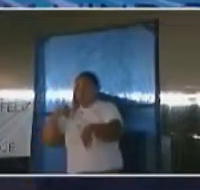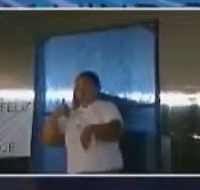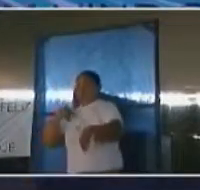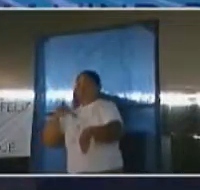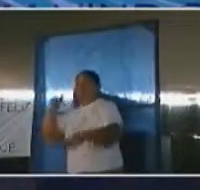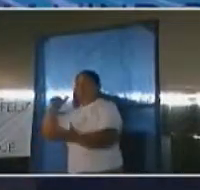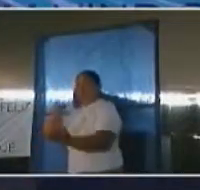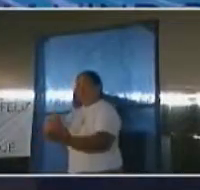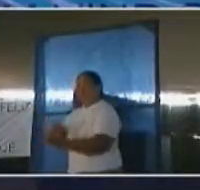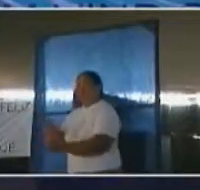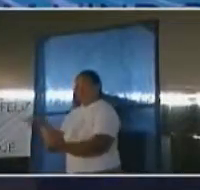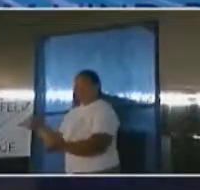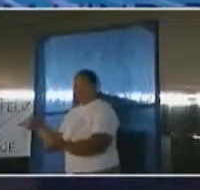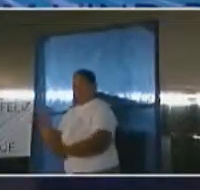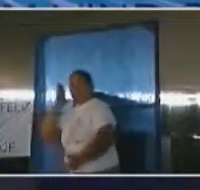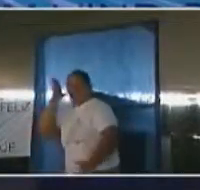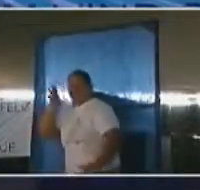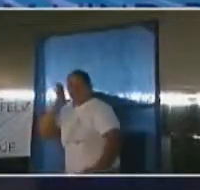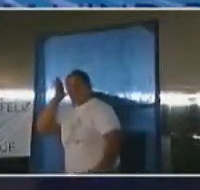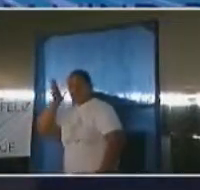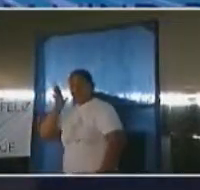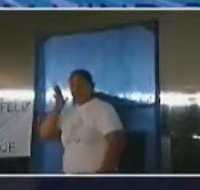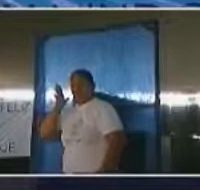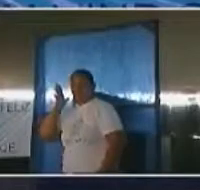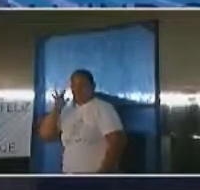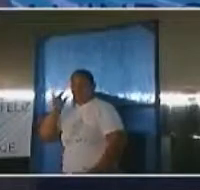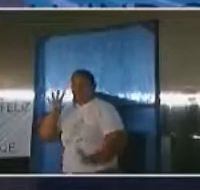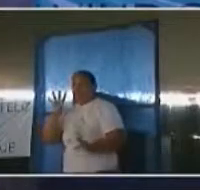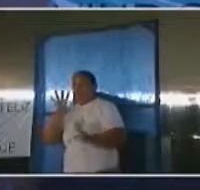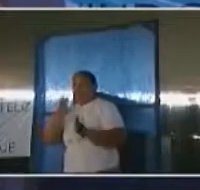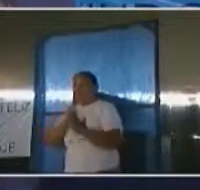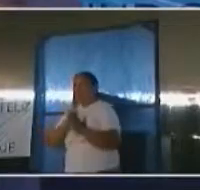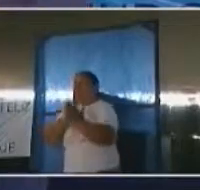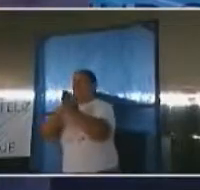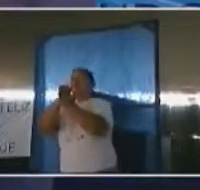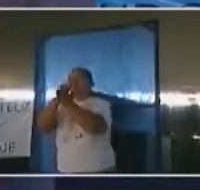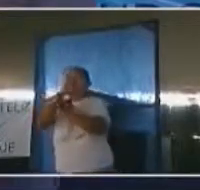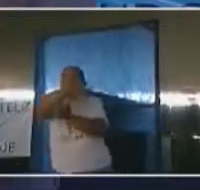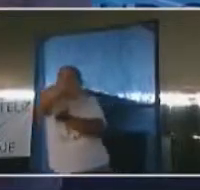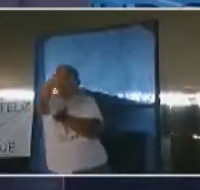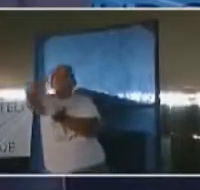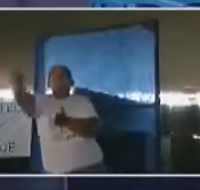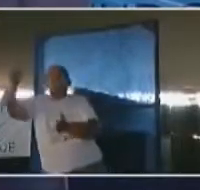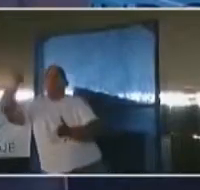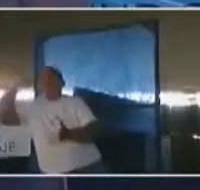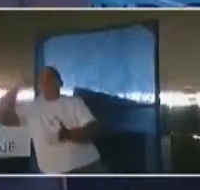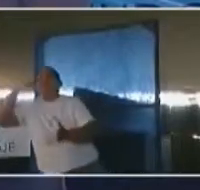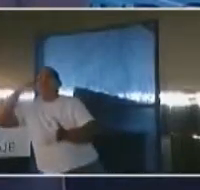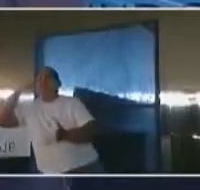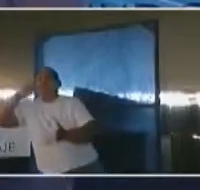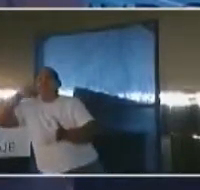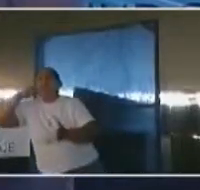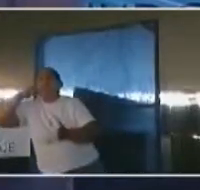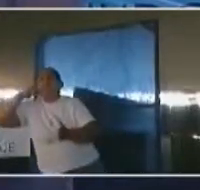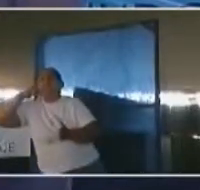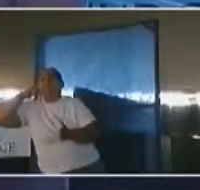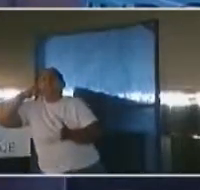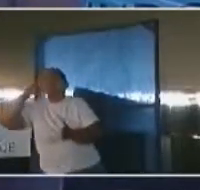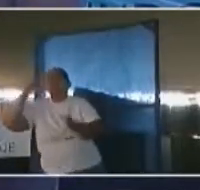convidado para estar aqui, para ajudar a refletir um pouco sobre o lema que vocês escolheram para este